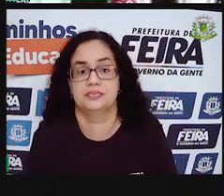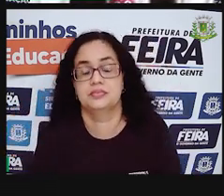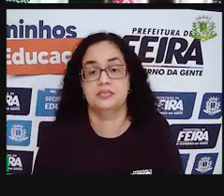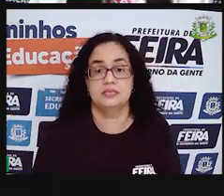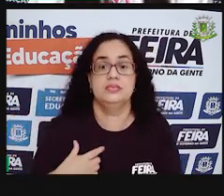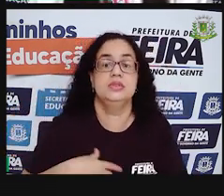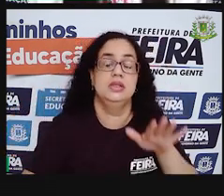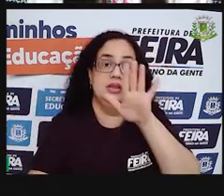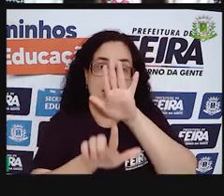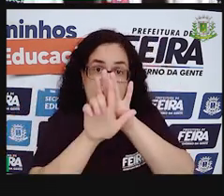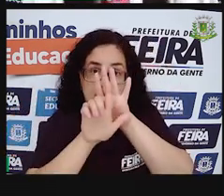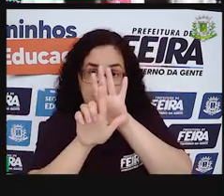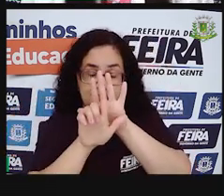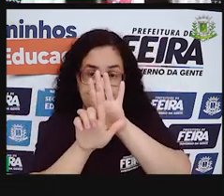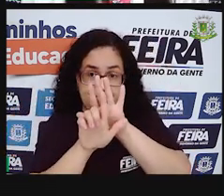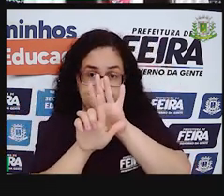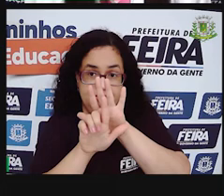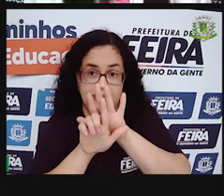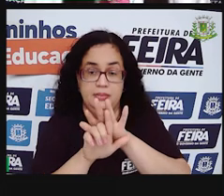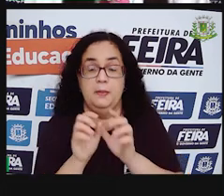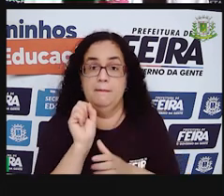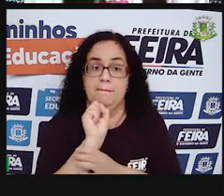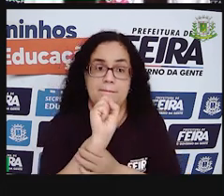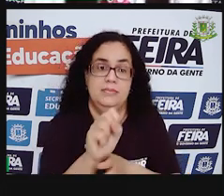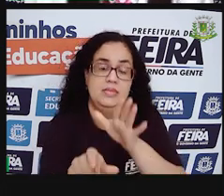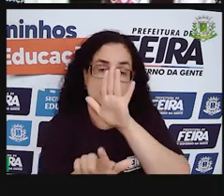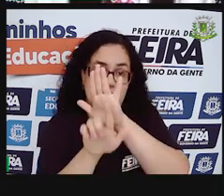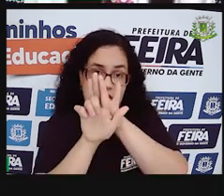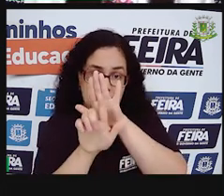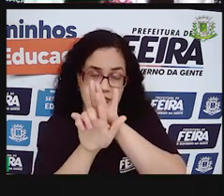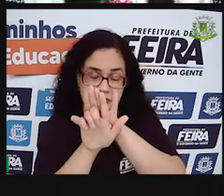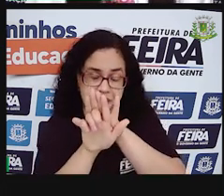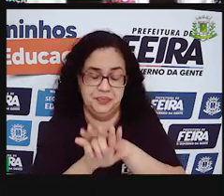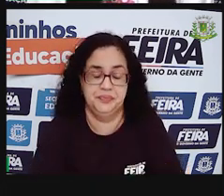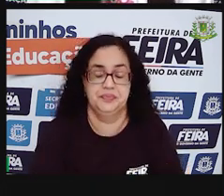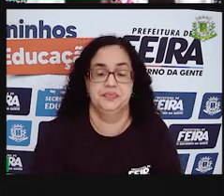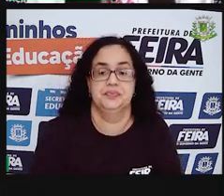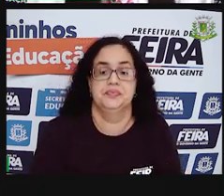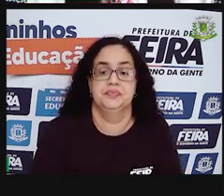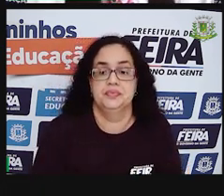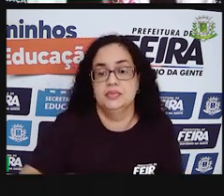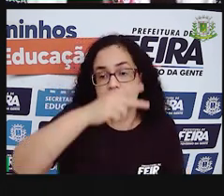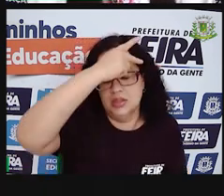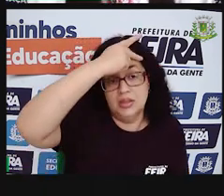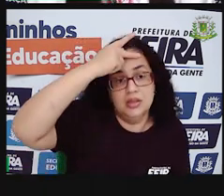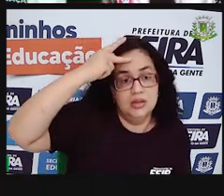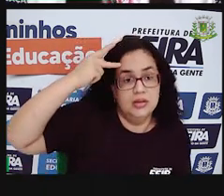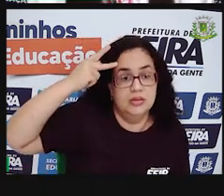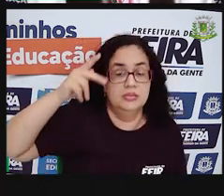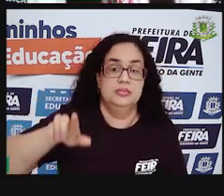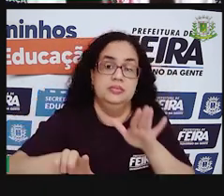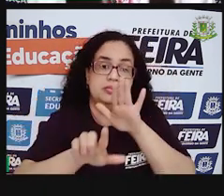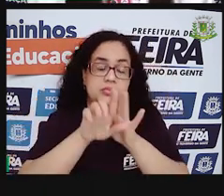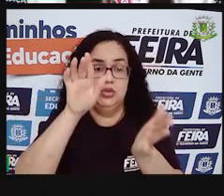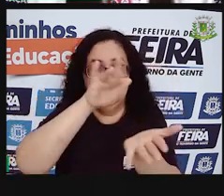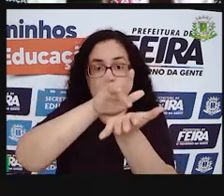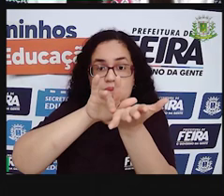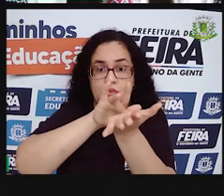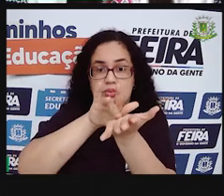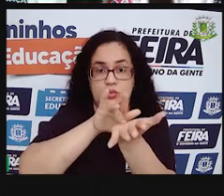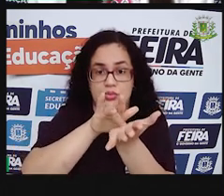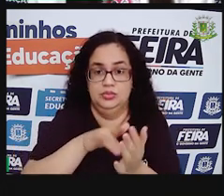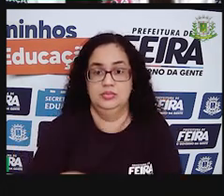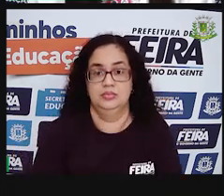E aí existem alguns marcos legais para protegerem essas pessoas, né? Para protegerem os ciganos.